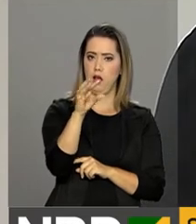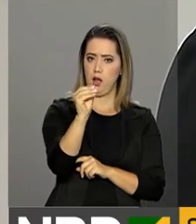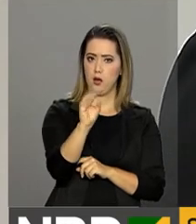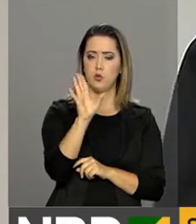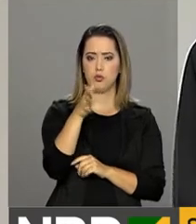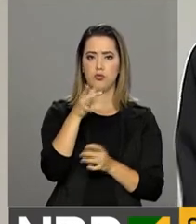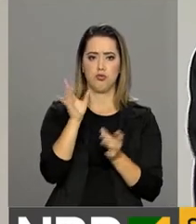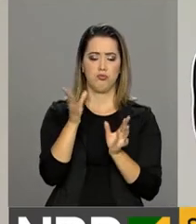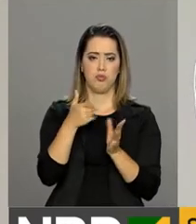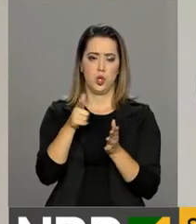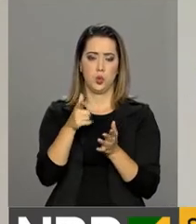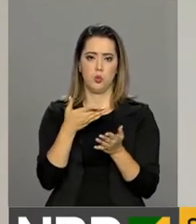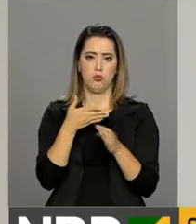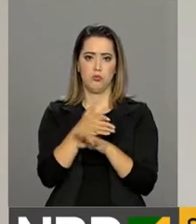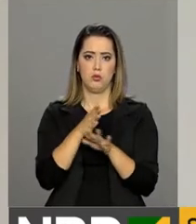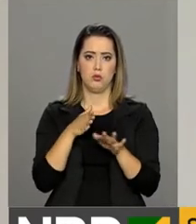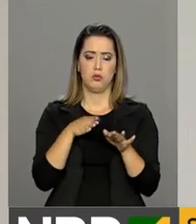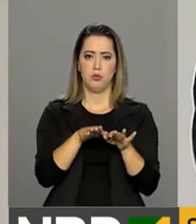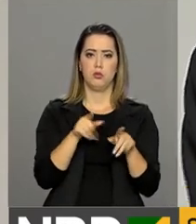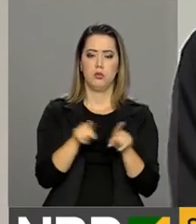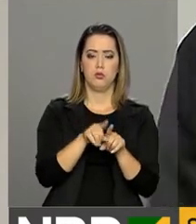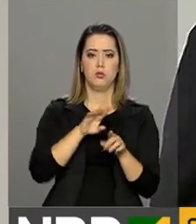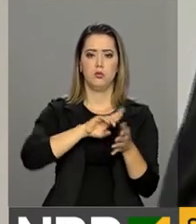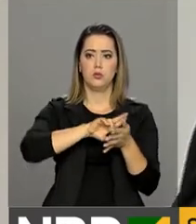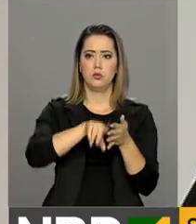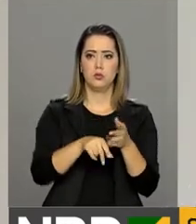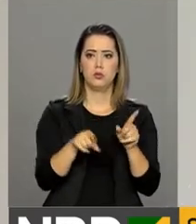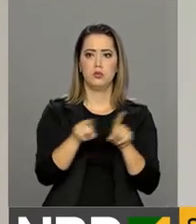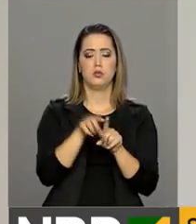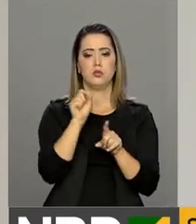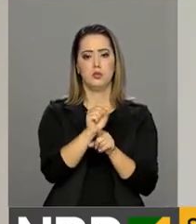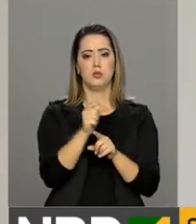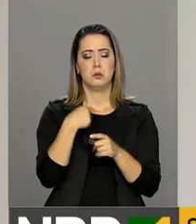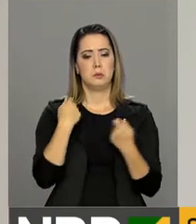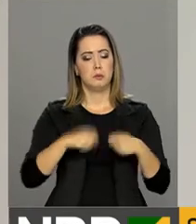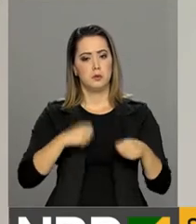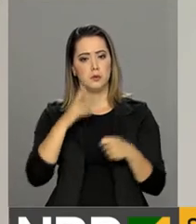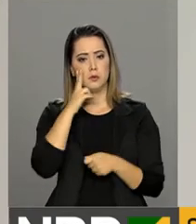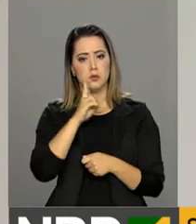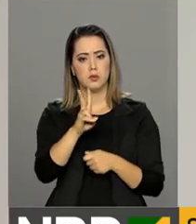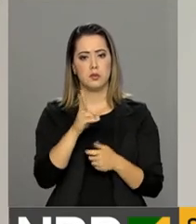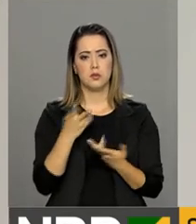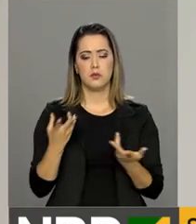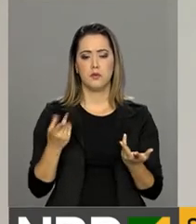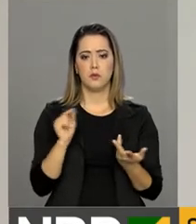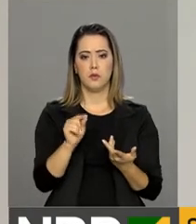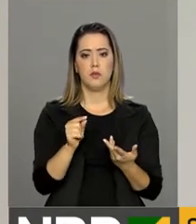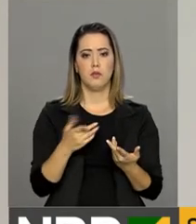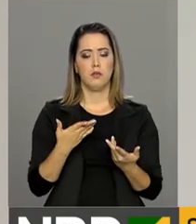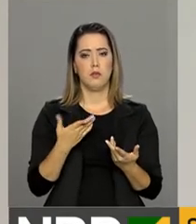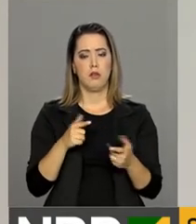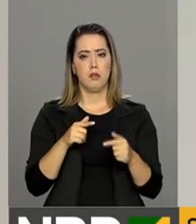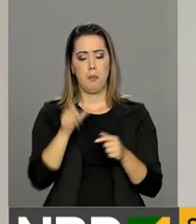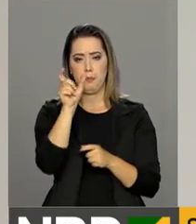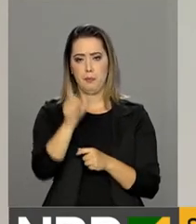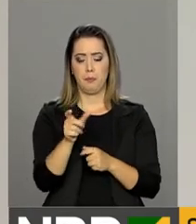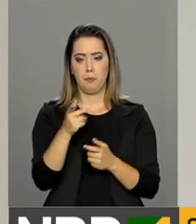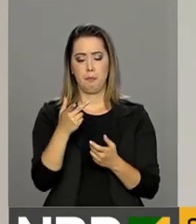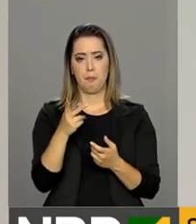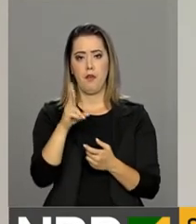já desocupados que nós fomos eliminando várias demasia que se verificavam no governo federal e